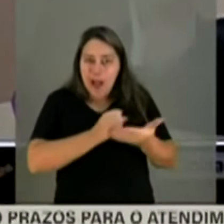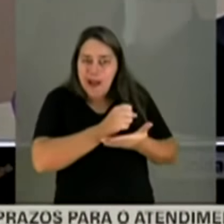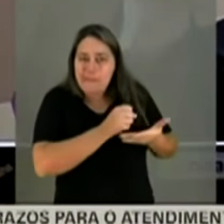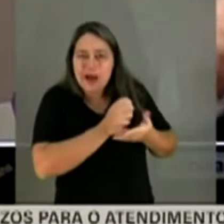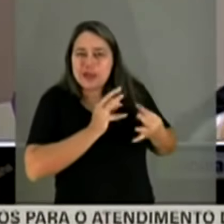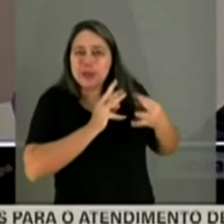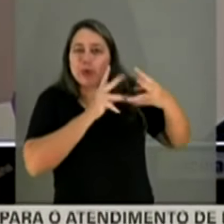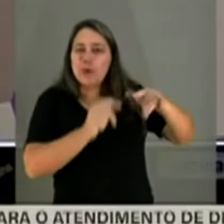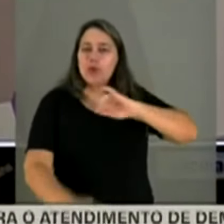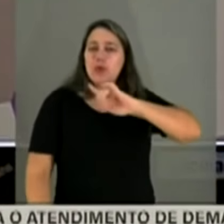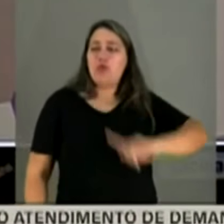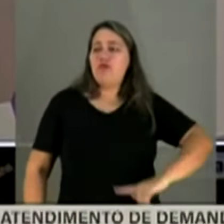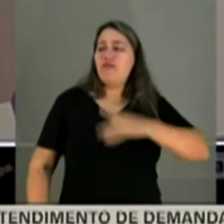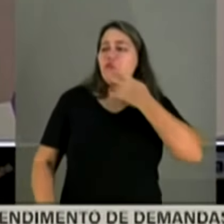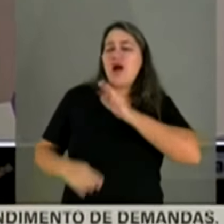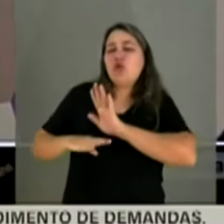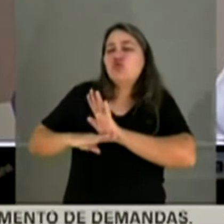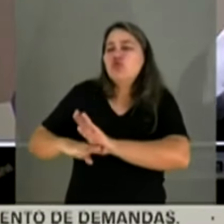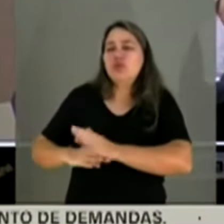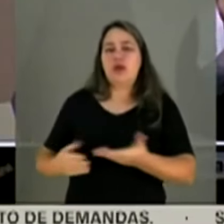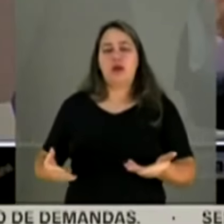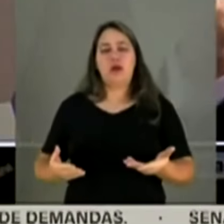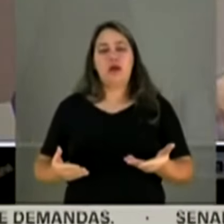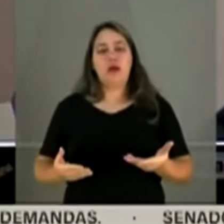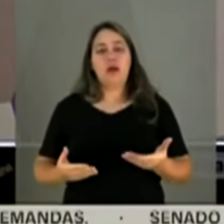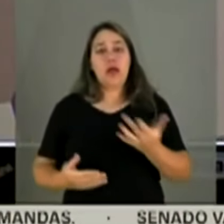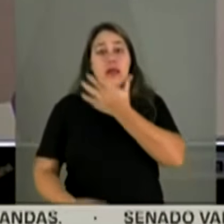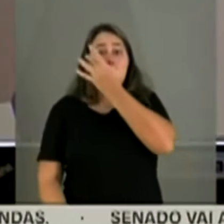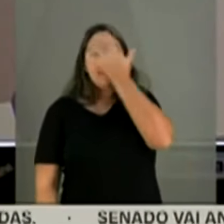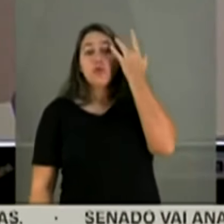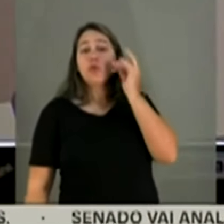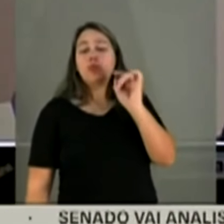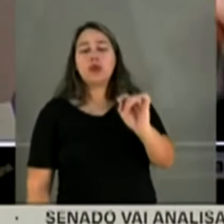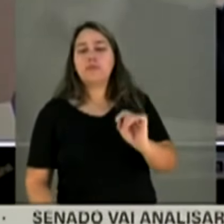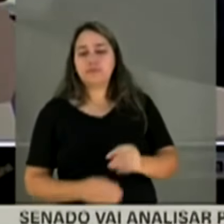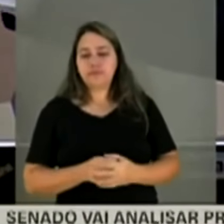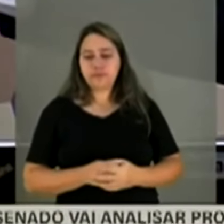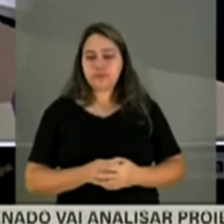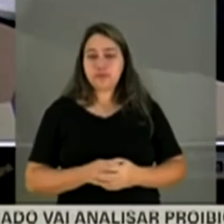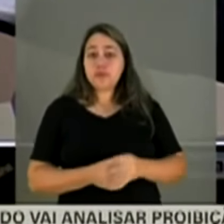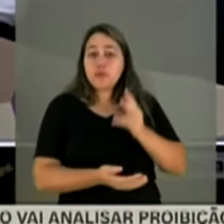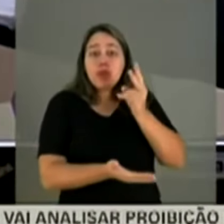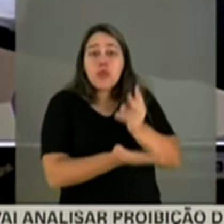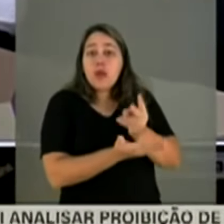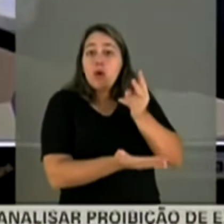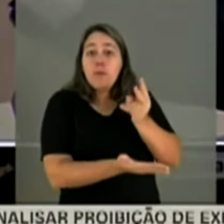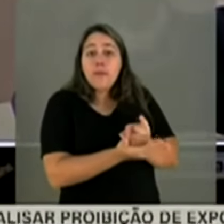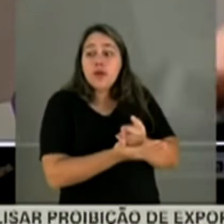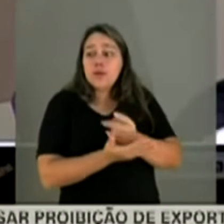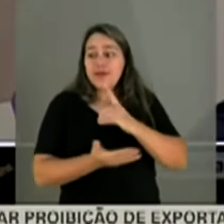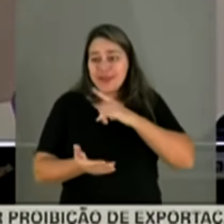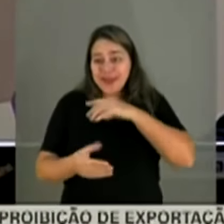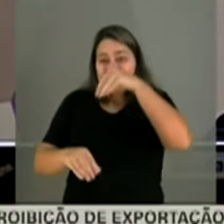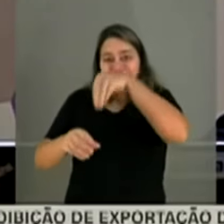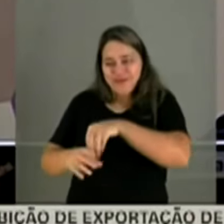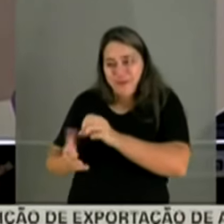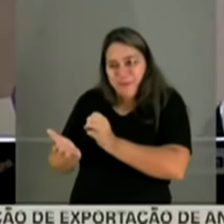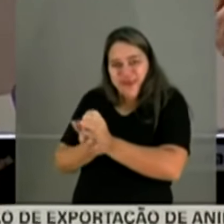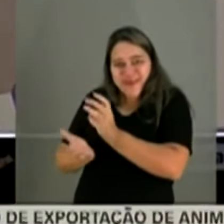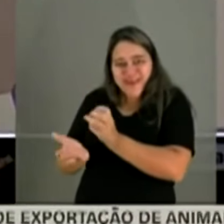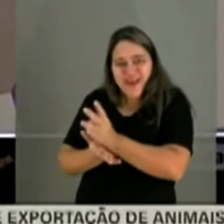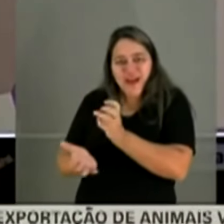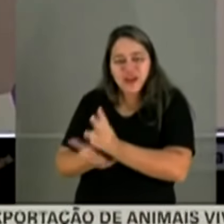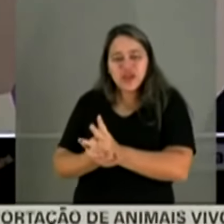se solidarizando aqui com ele. E esse cidadão é o mesmo que está nas mensagens